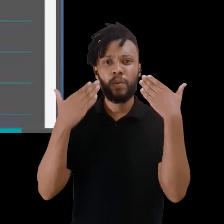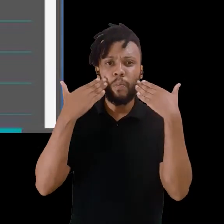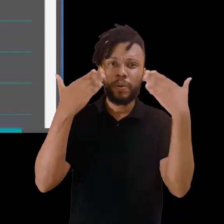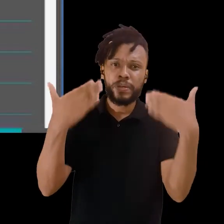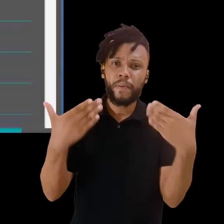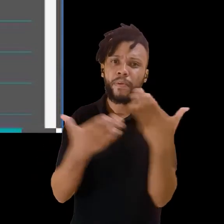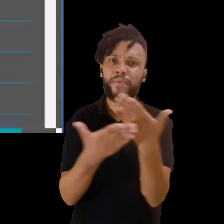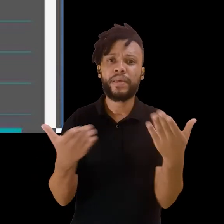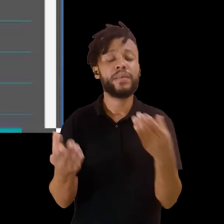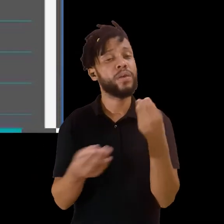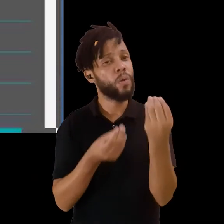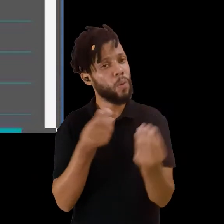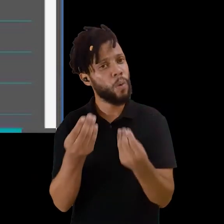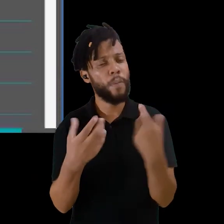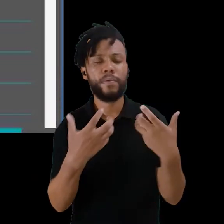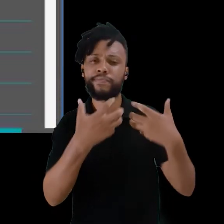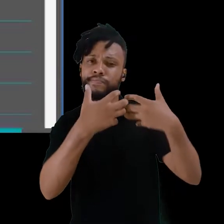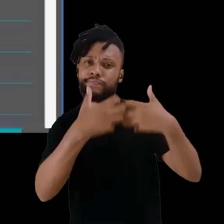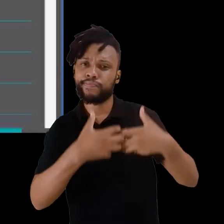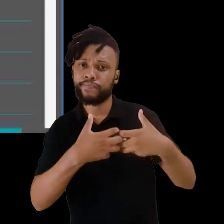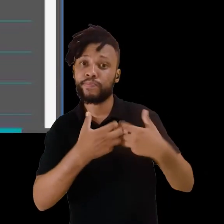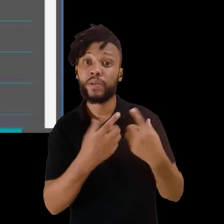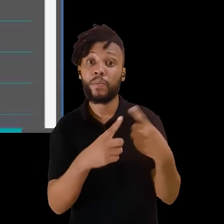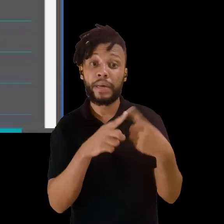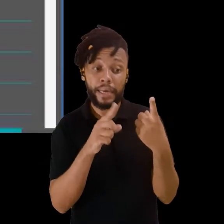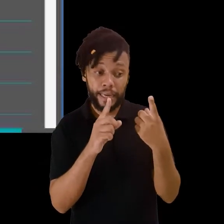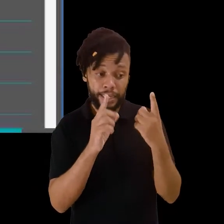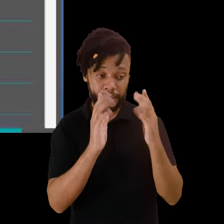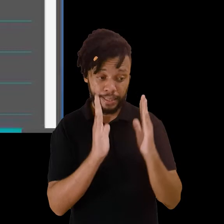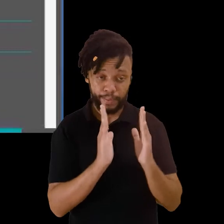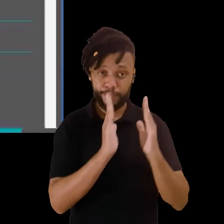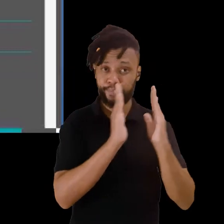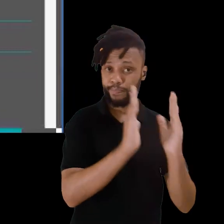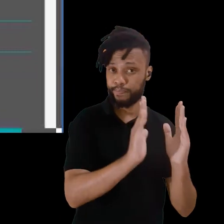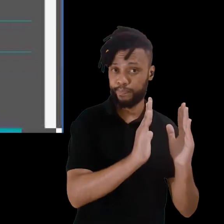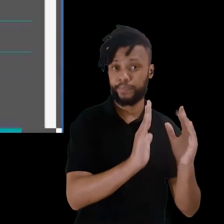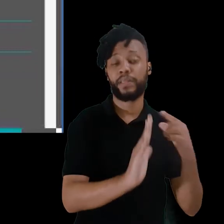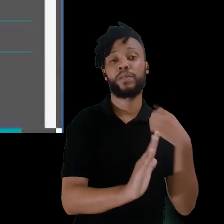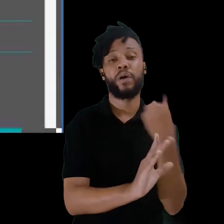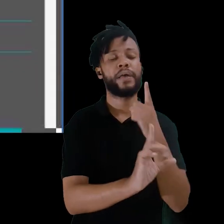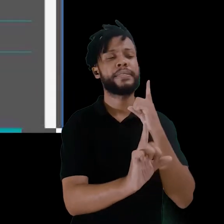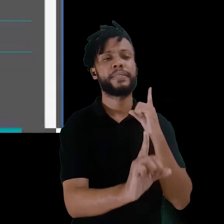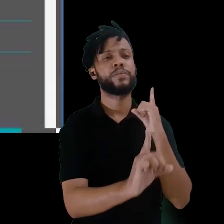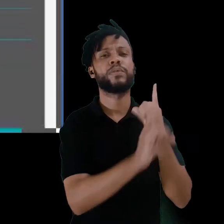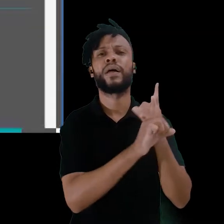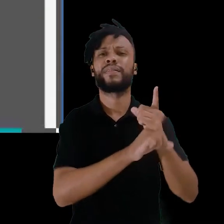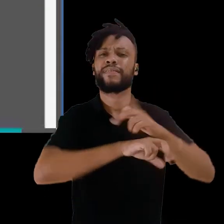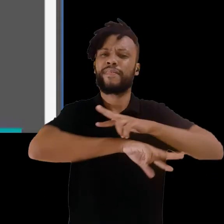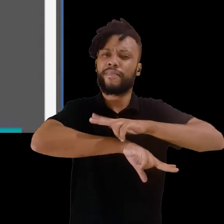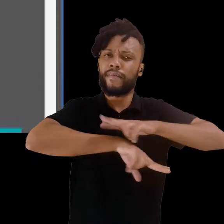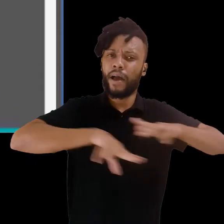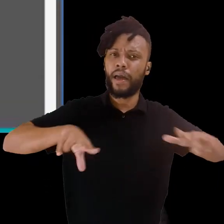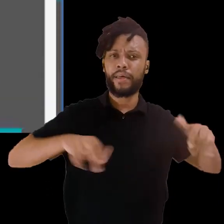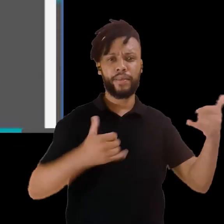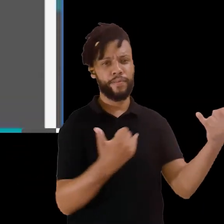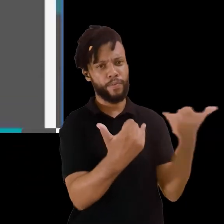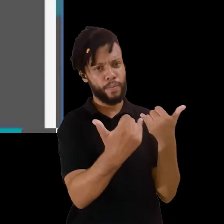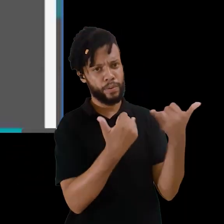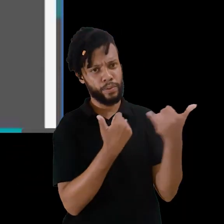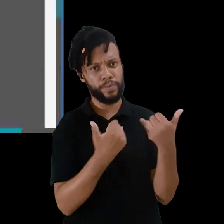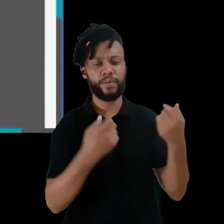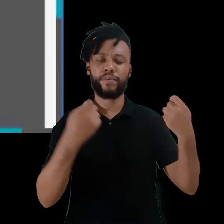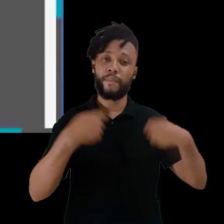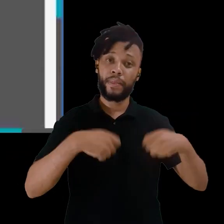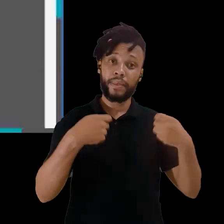importante mostrar para vocês como é que funciona, porque nesse pedacinho aqui a gente encontra todas as informações que nós